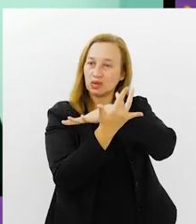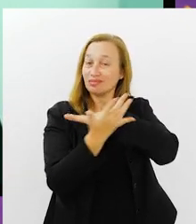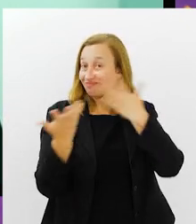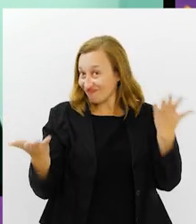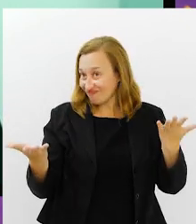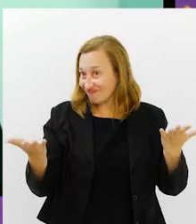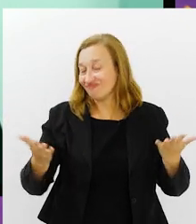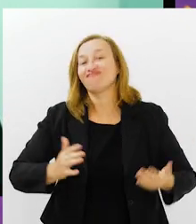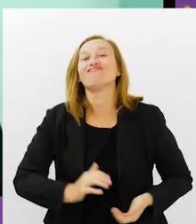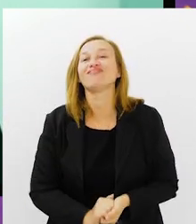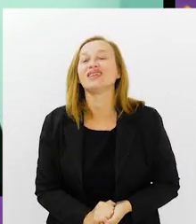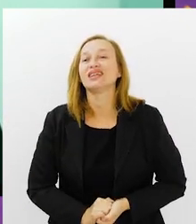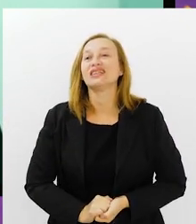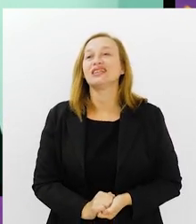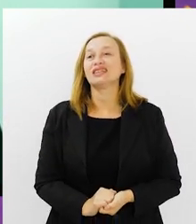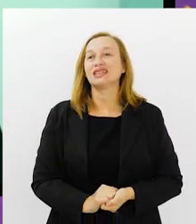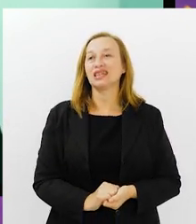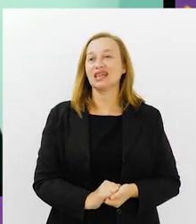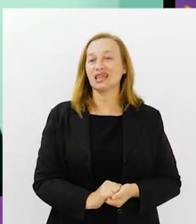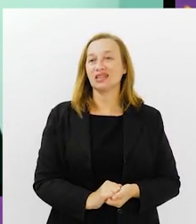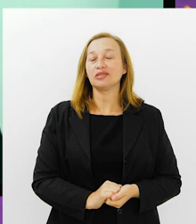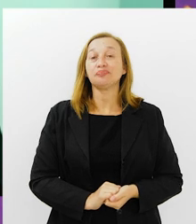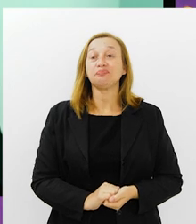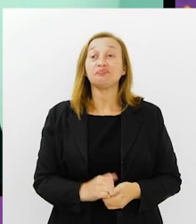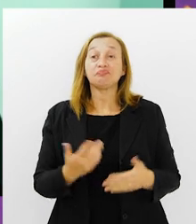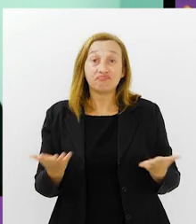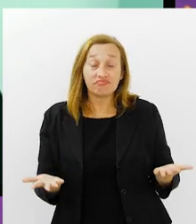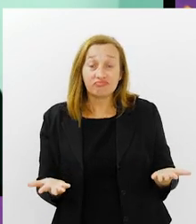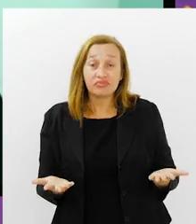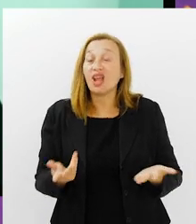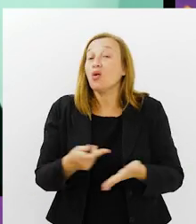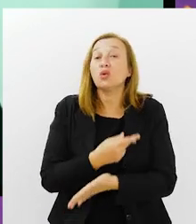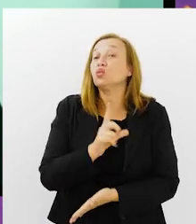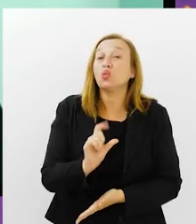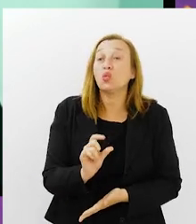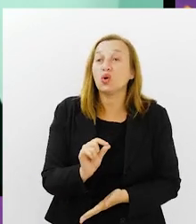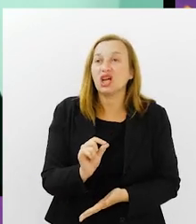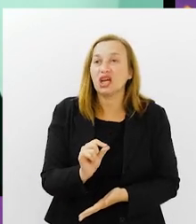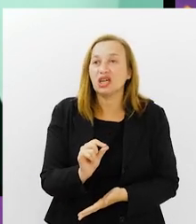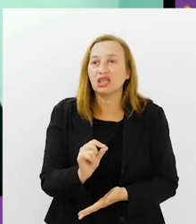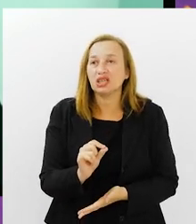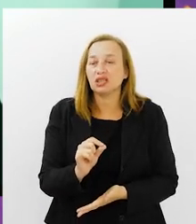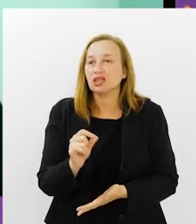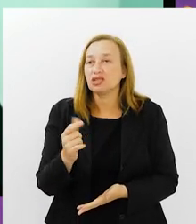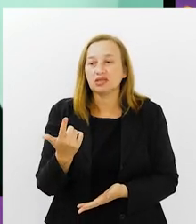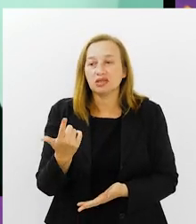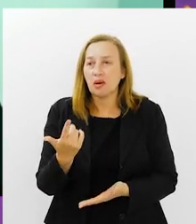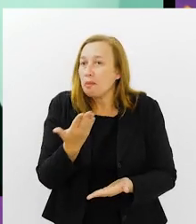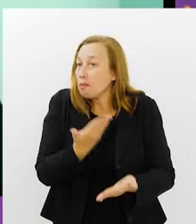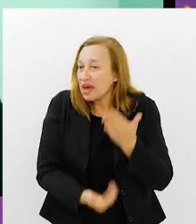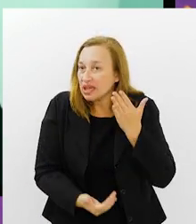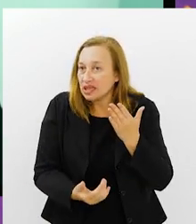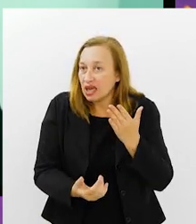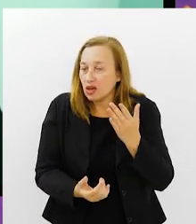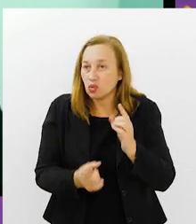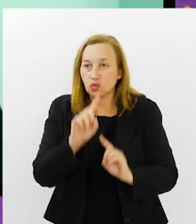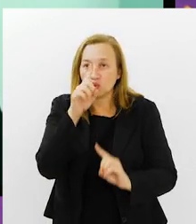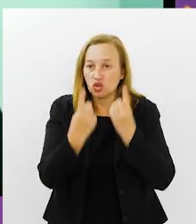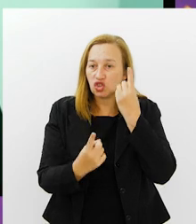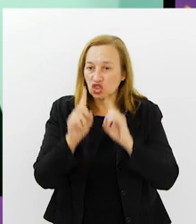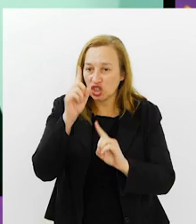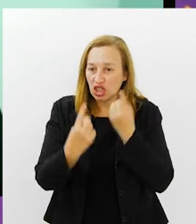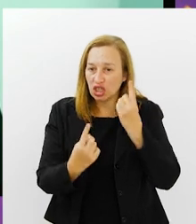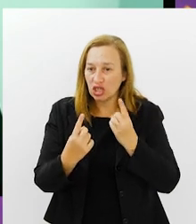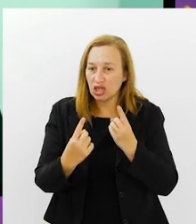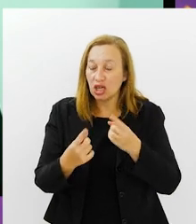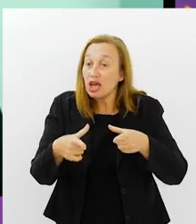Foto estragamável, como eles chamam agora. É o termo da moda. Então, o que acontece? Não ganhou do Chile. Pega o Peru em